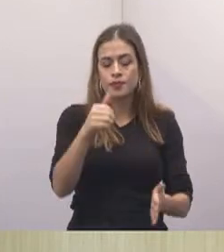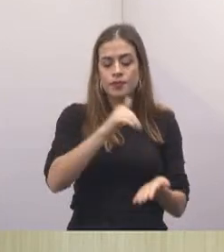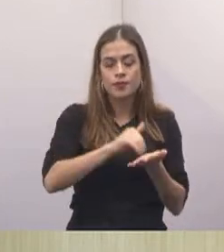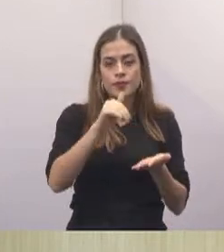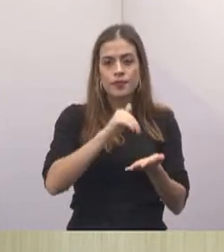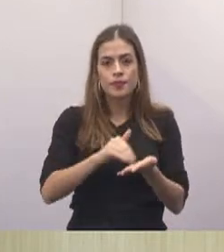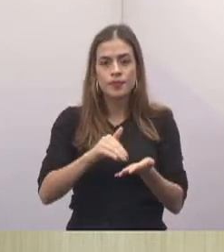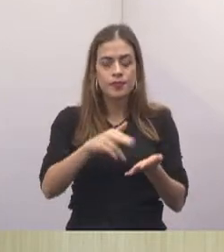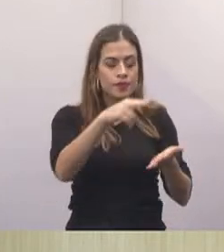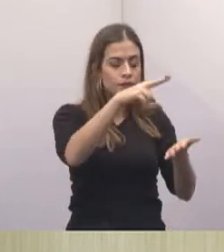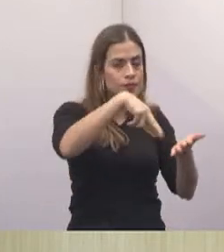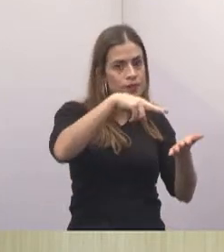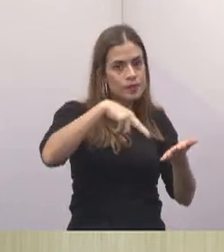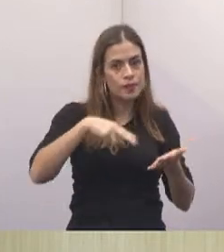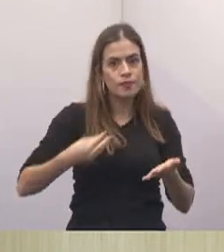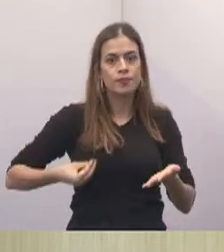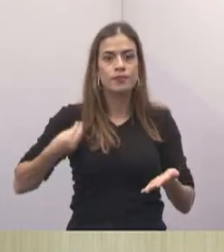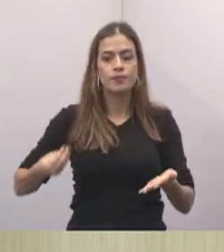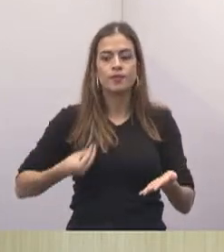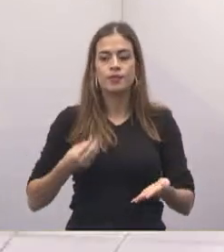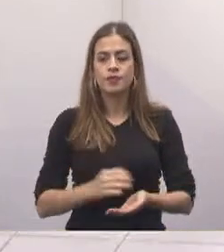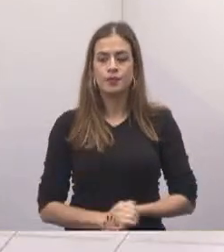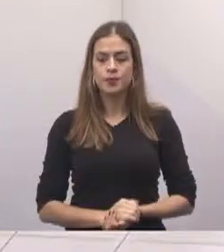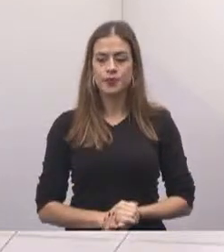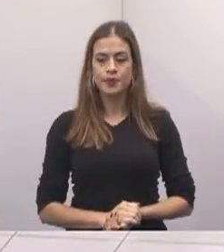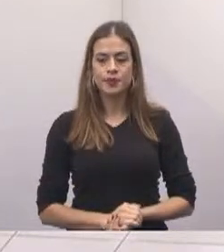que faça a verificação de presença.